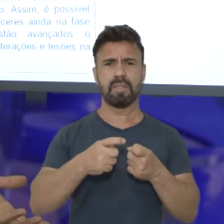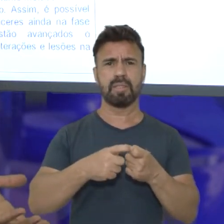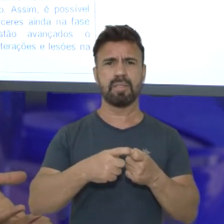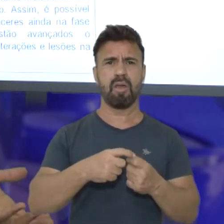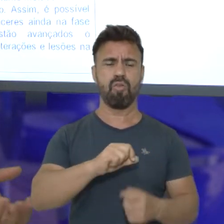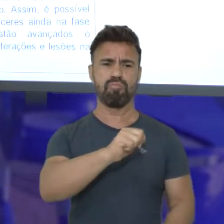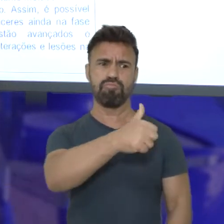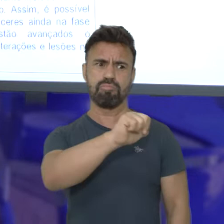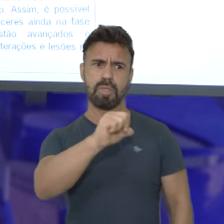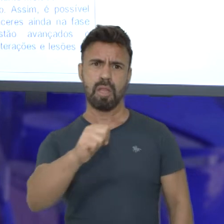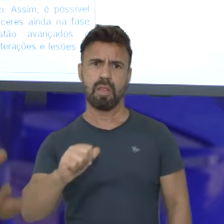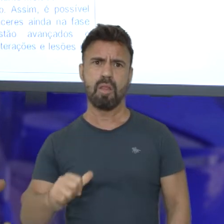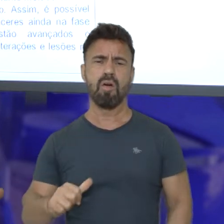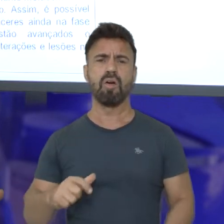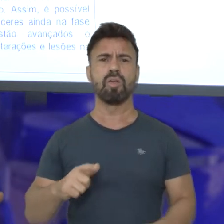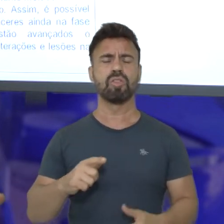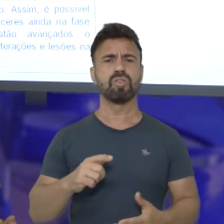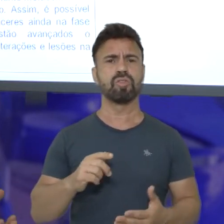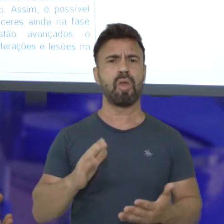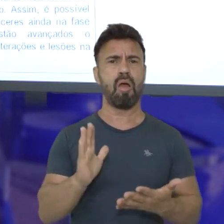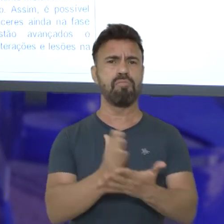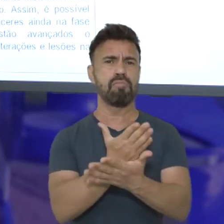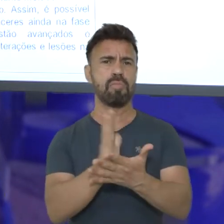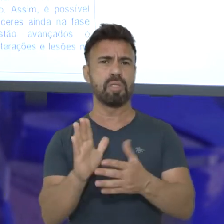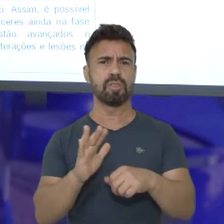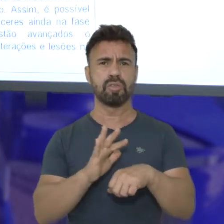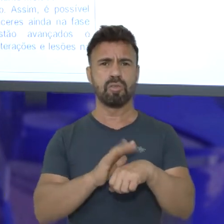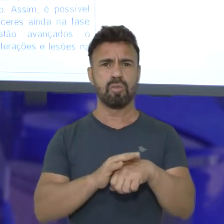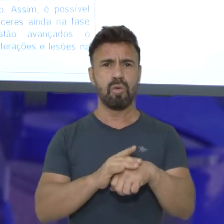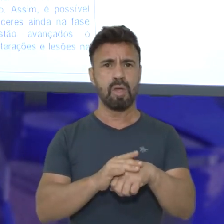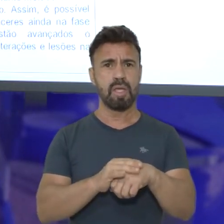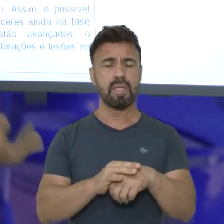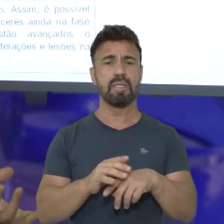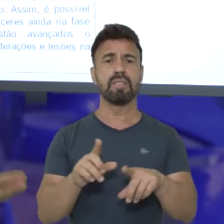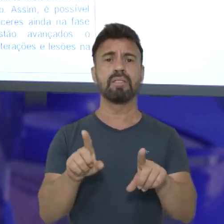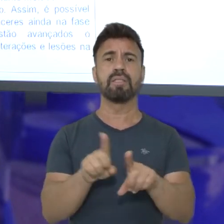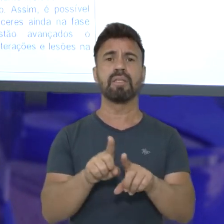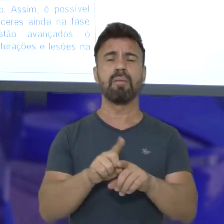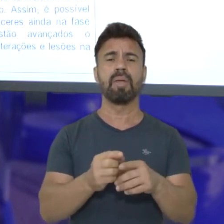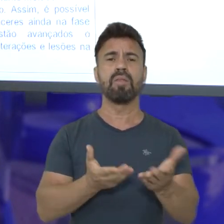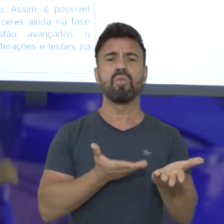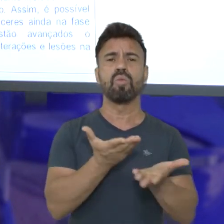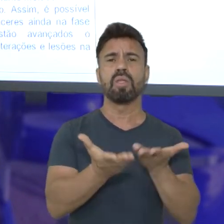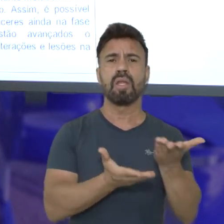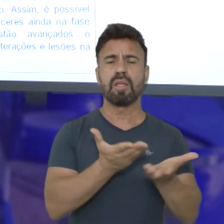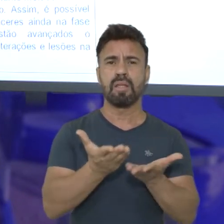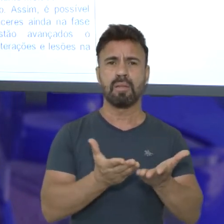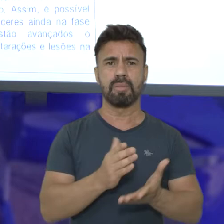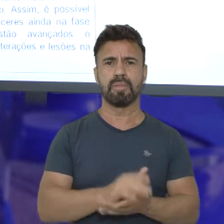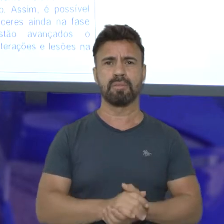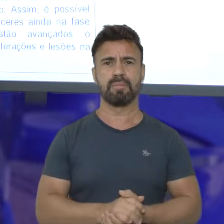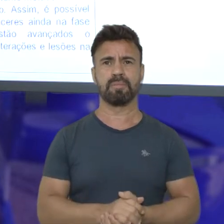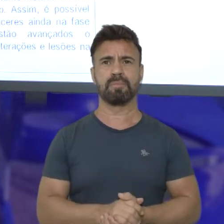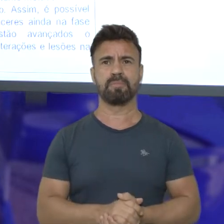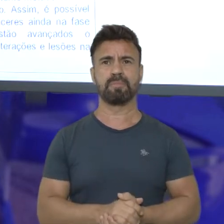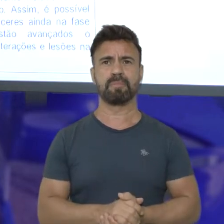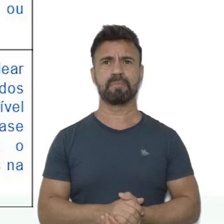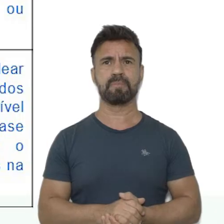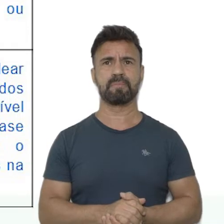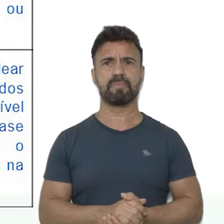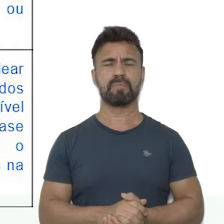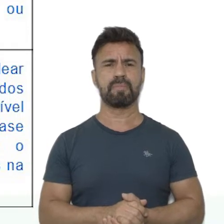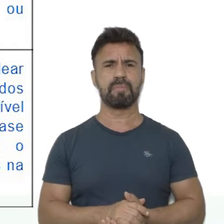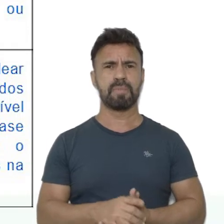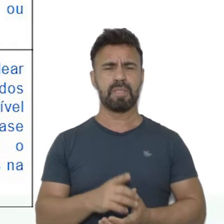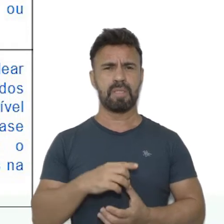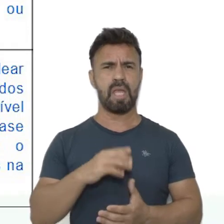diagnósticos de algumas doenças, né? Como também no tratamento, em alguns exames. Então, bora lá. Existem